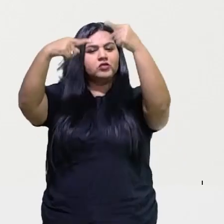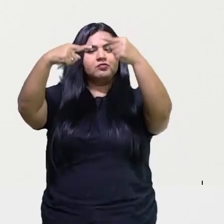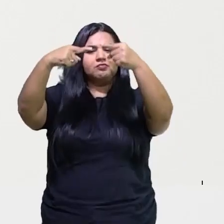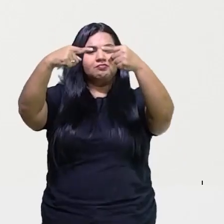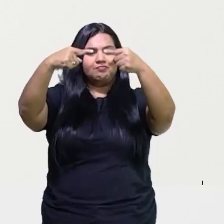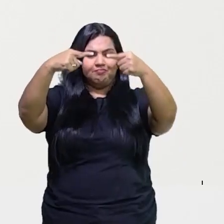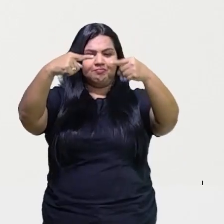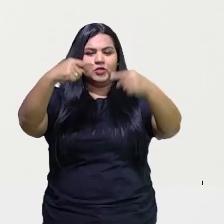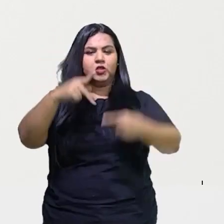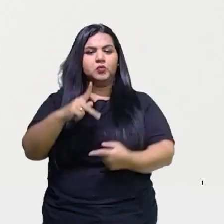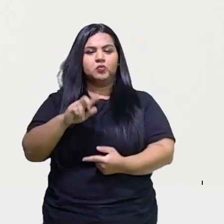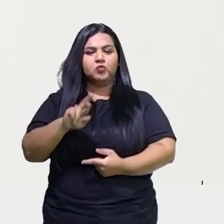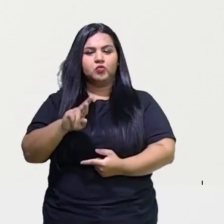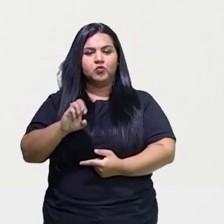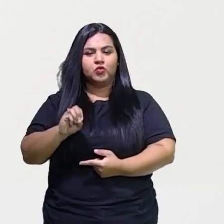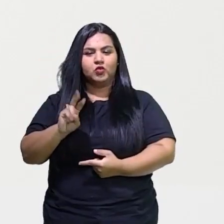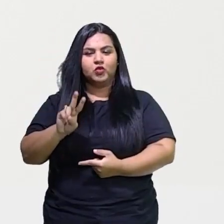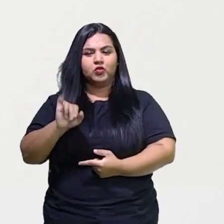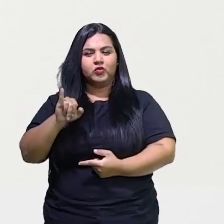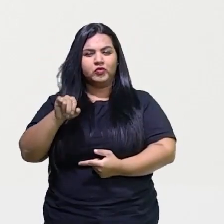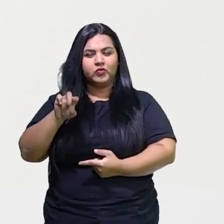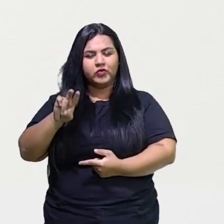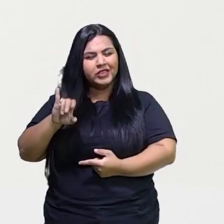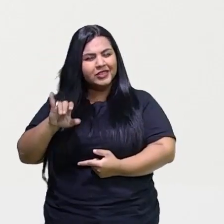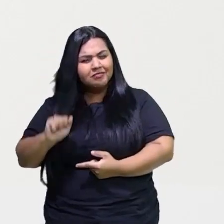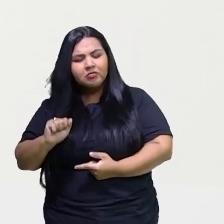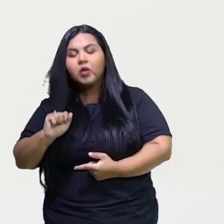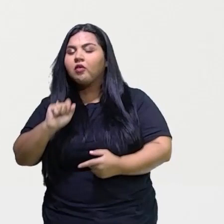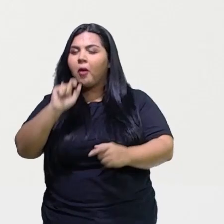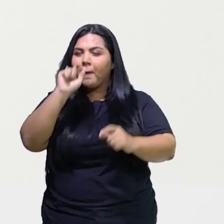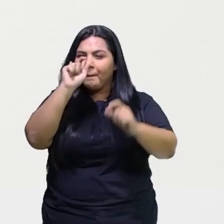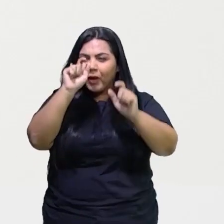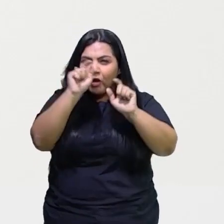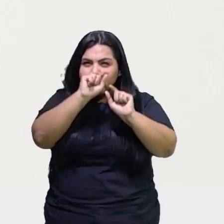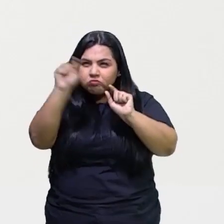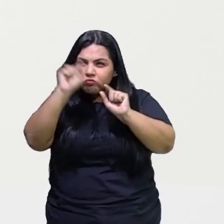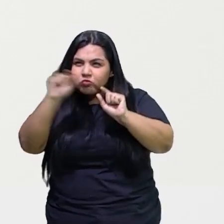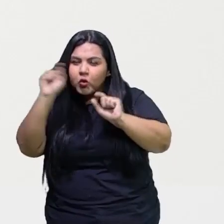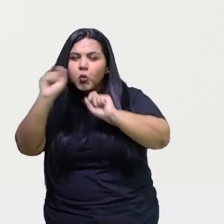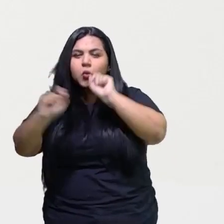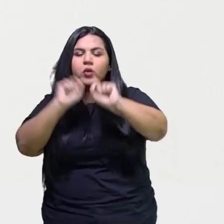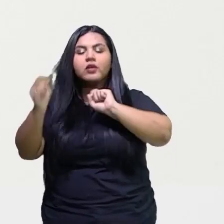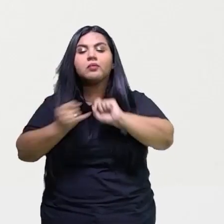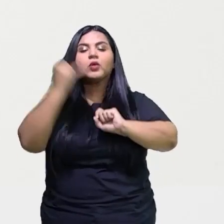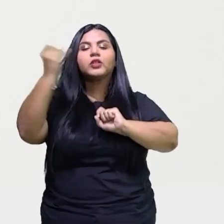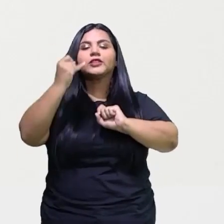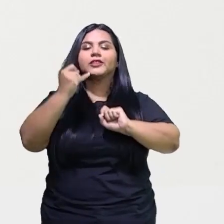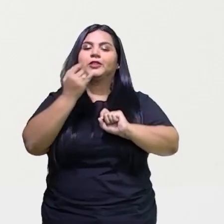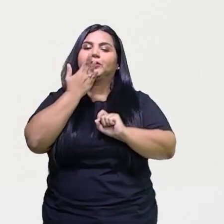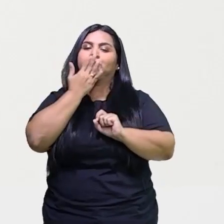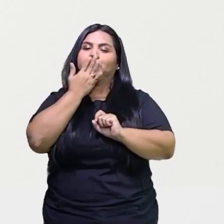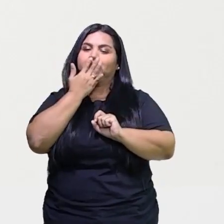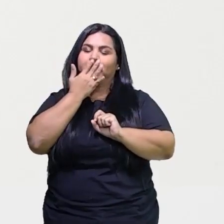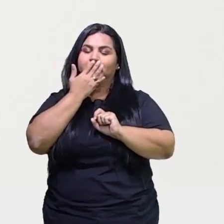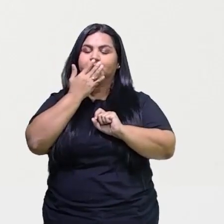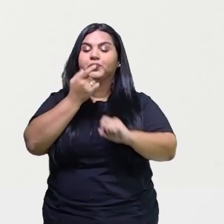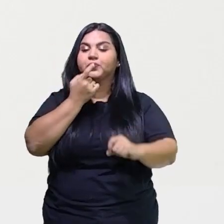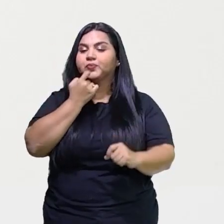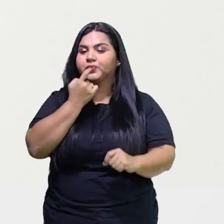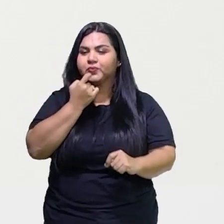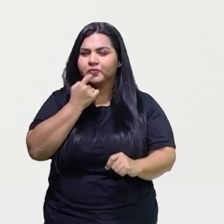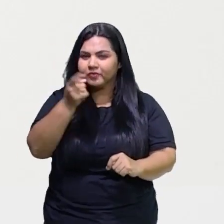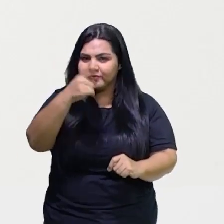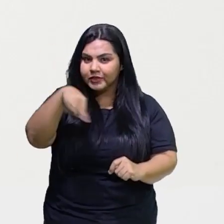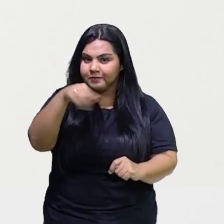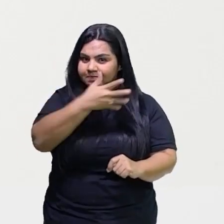província. Vamos logo marcar aqui umas partes que são muito importantes, marcar de vermelho, que é para ninguém perder. Isso